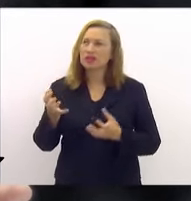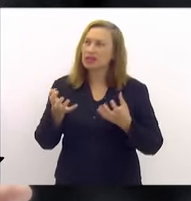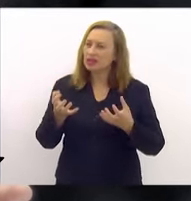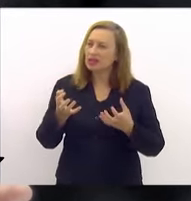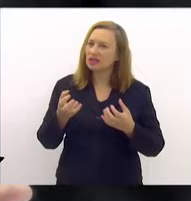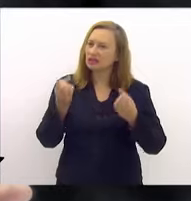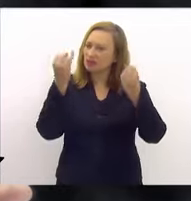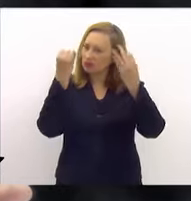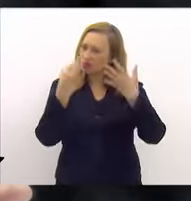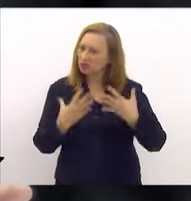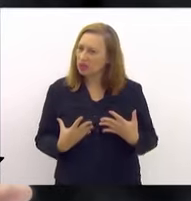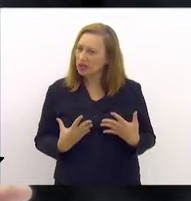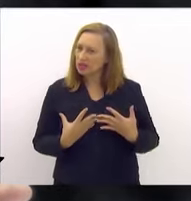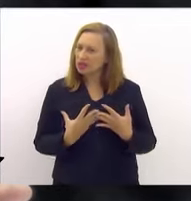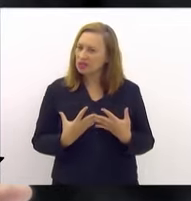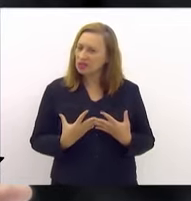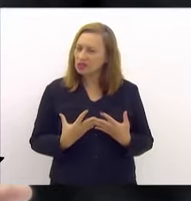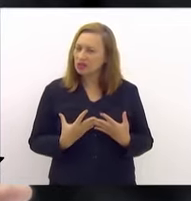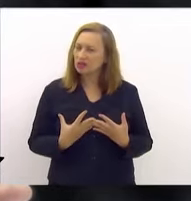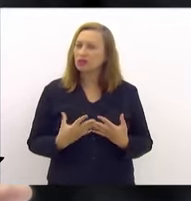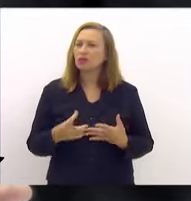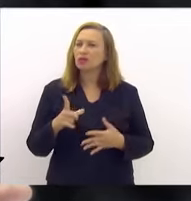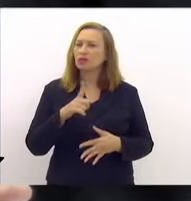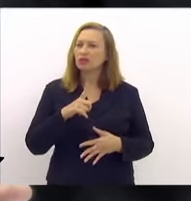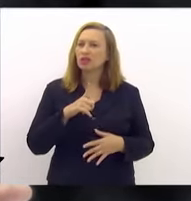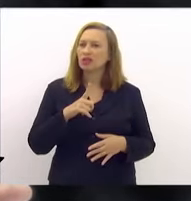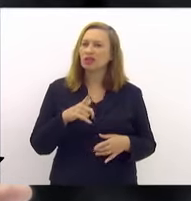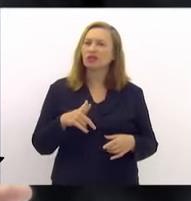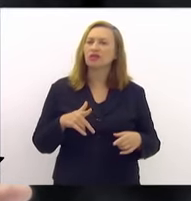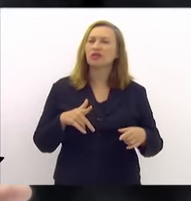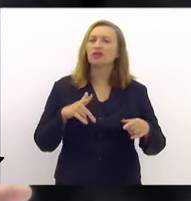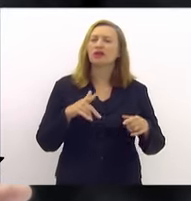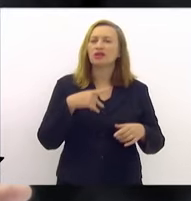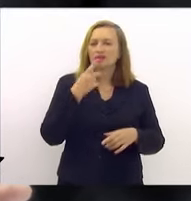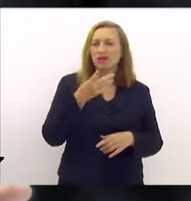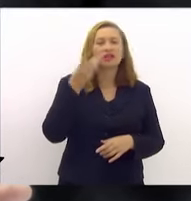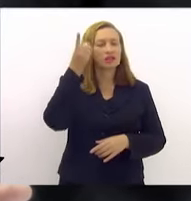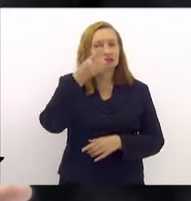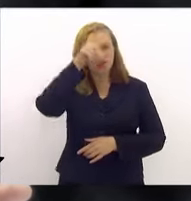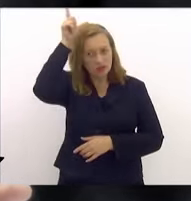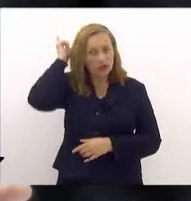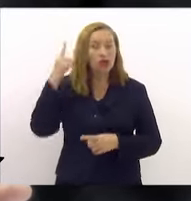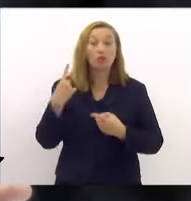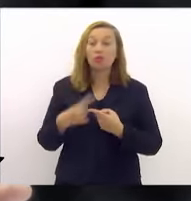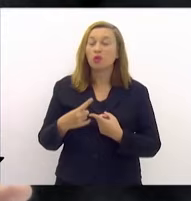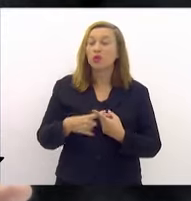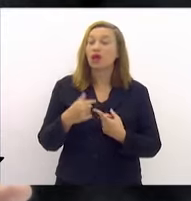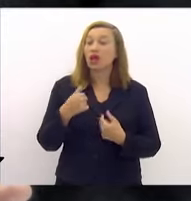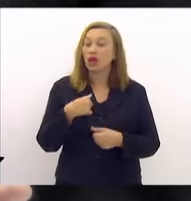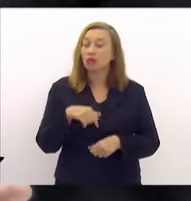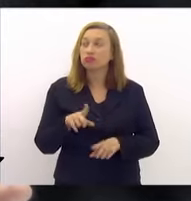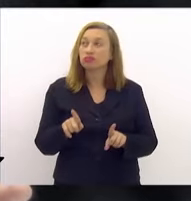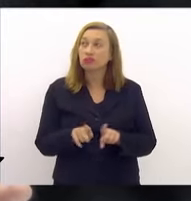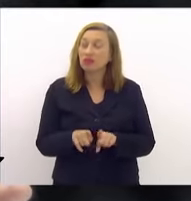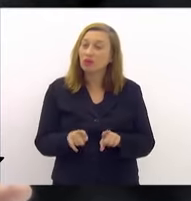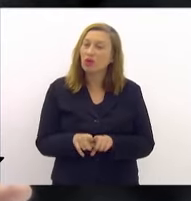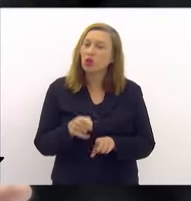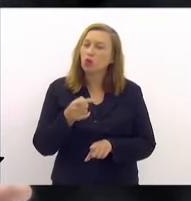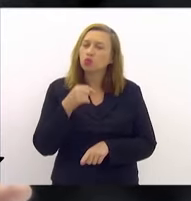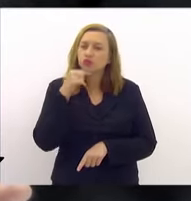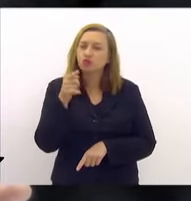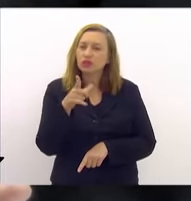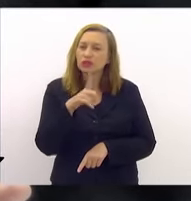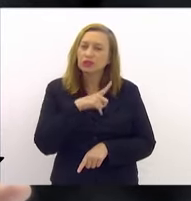alguns esclarecimentos, né, quando houve a intervenção do deputado Luiz Paulo, porque eu também estou, né, com um pouco de